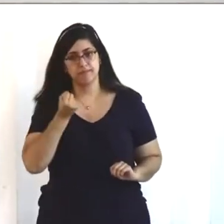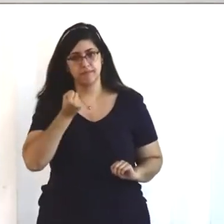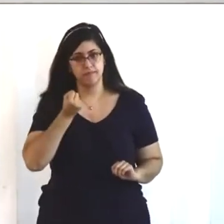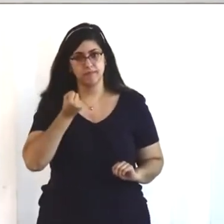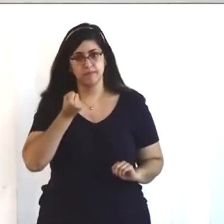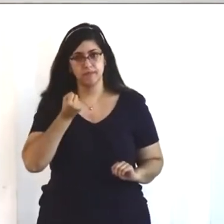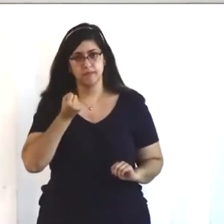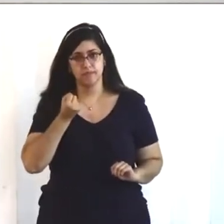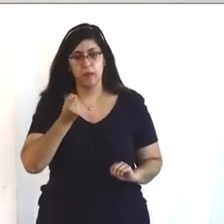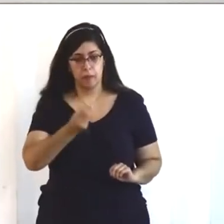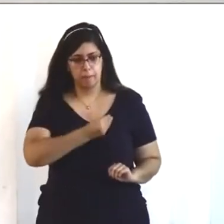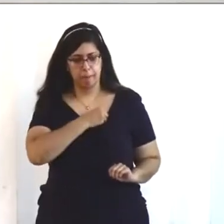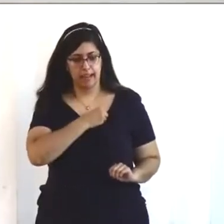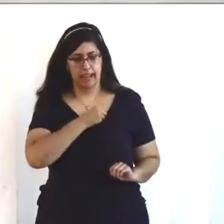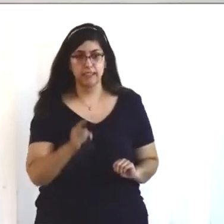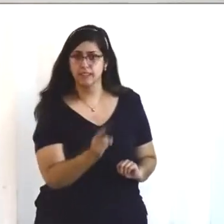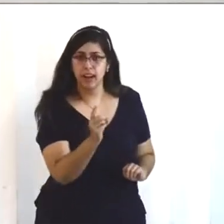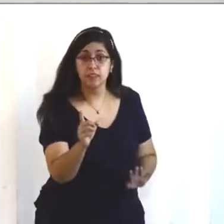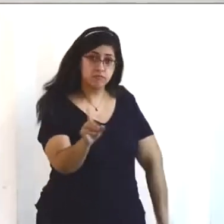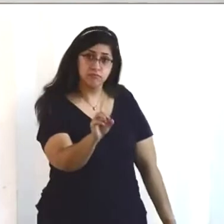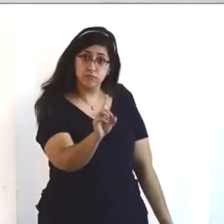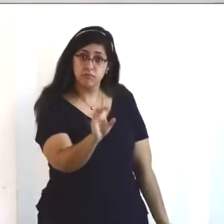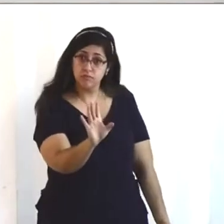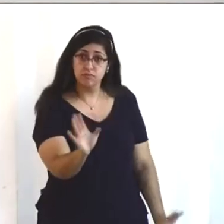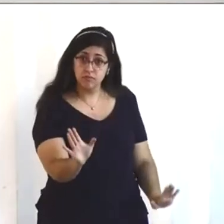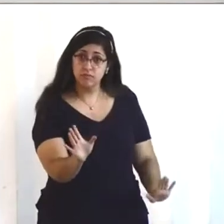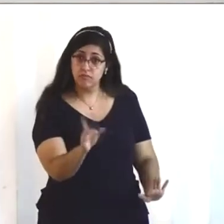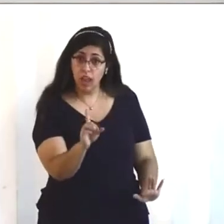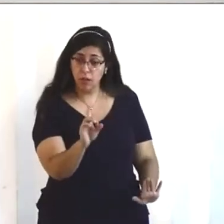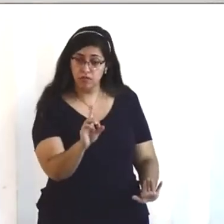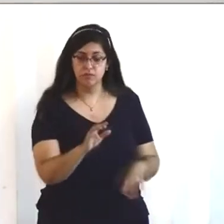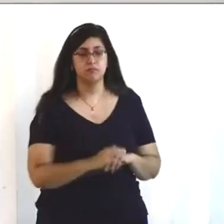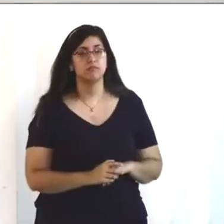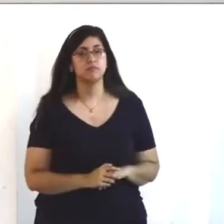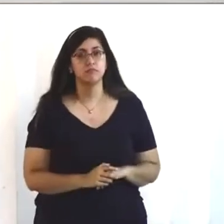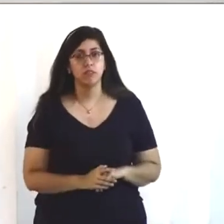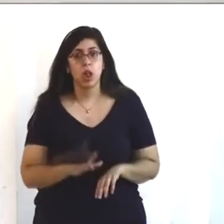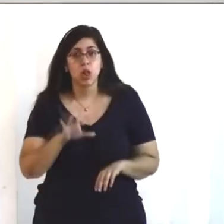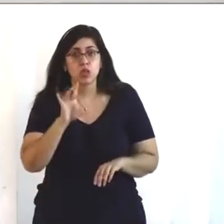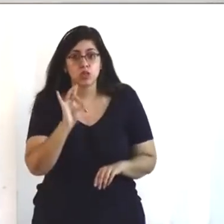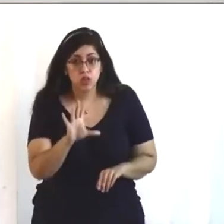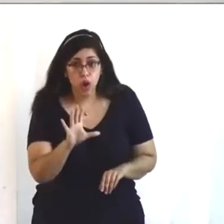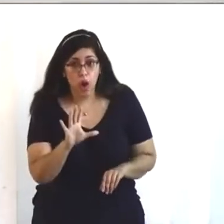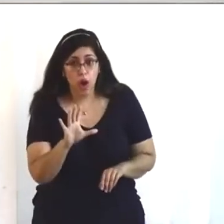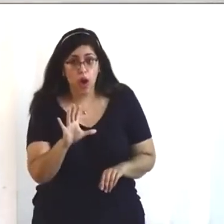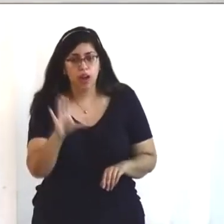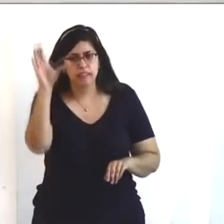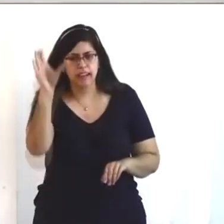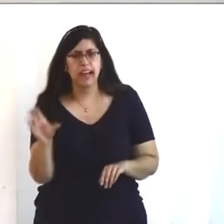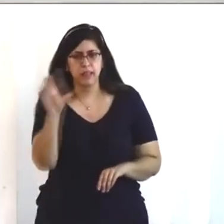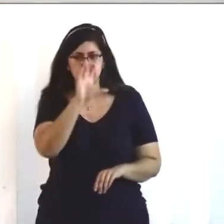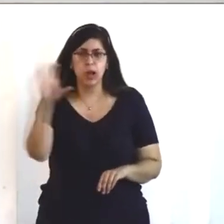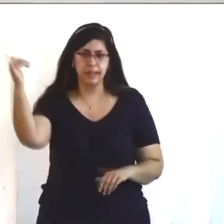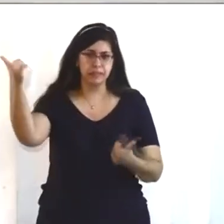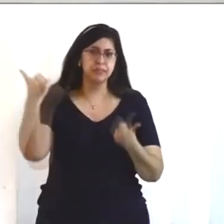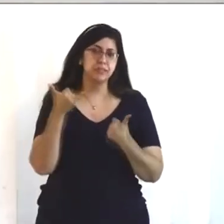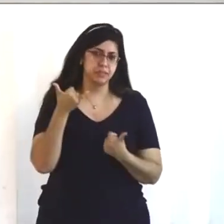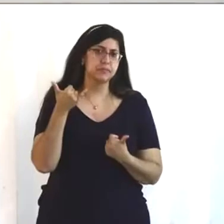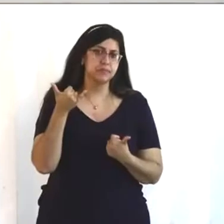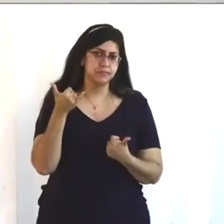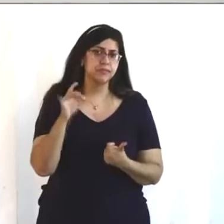irmãos, à luz do que nós temos aqui na palavra de Deus, isso é mais uma orientação católico-romana, porque